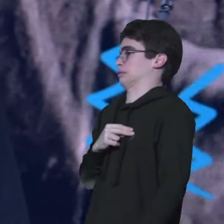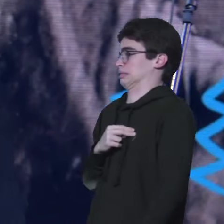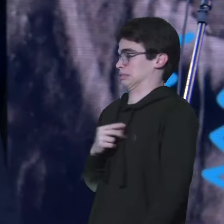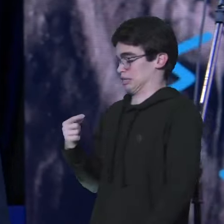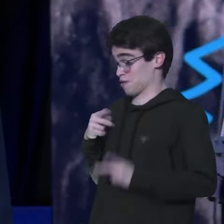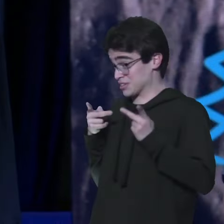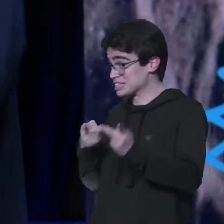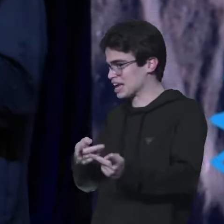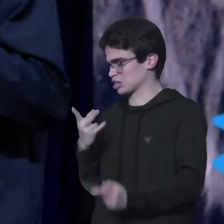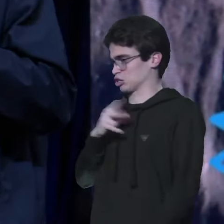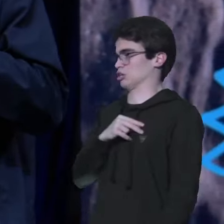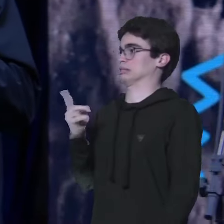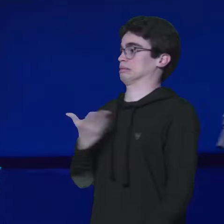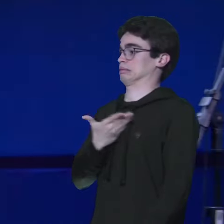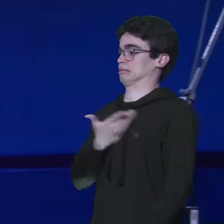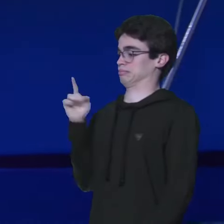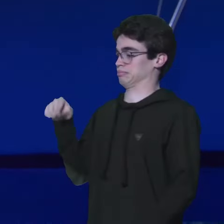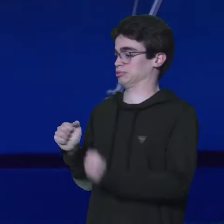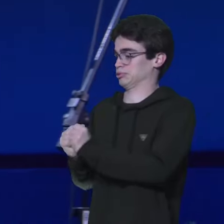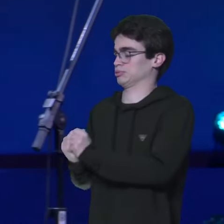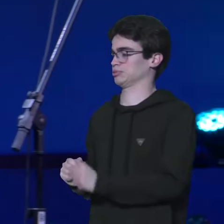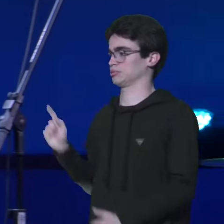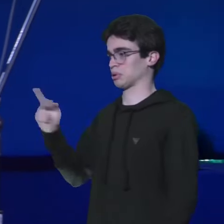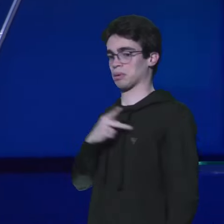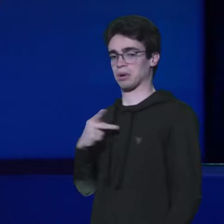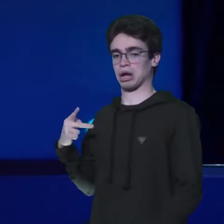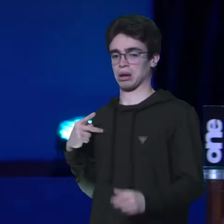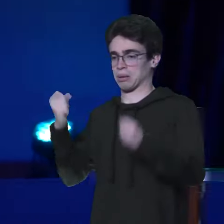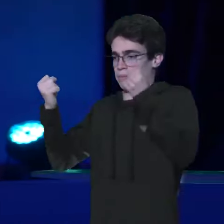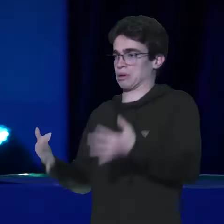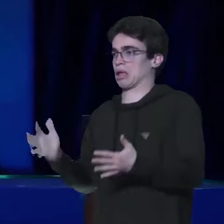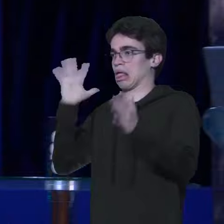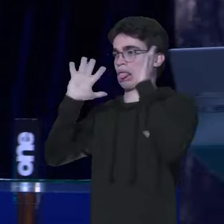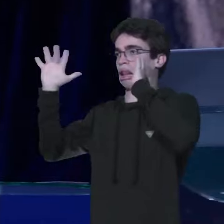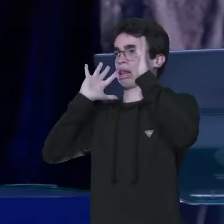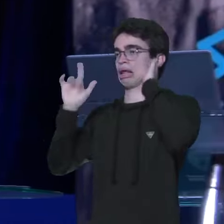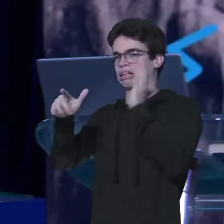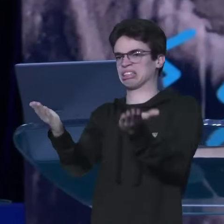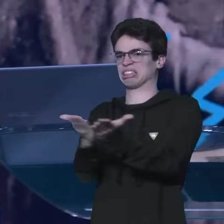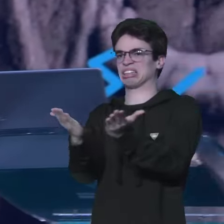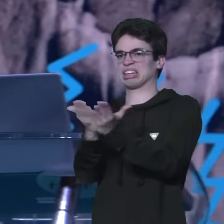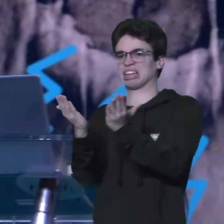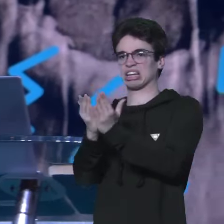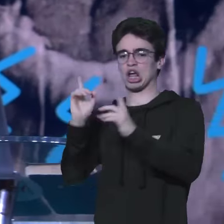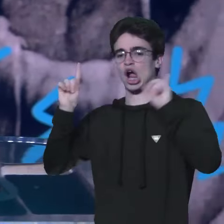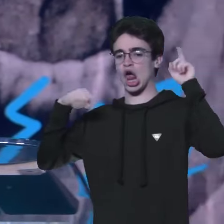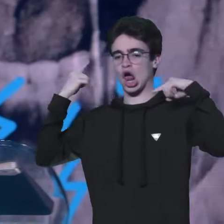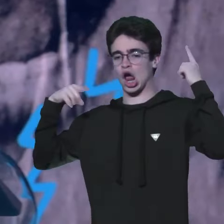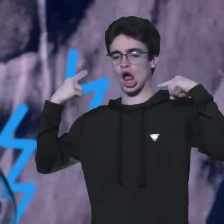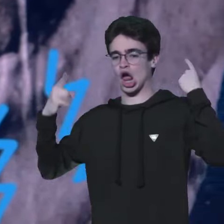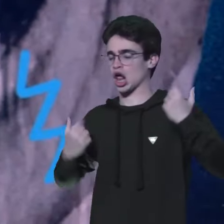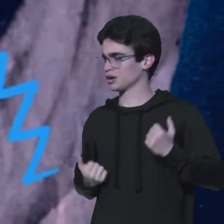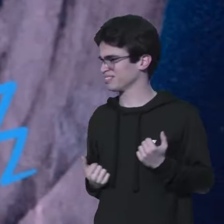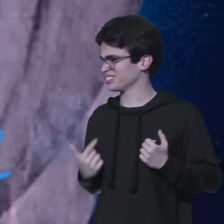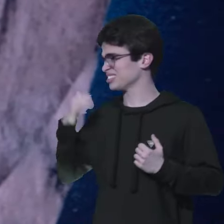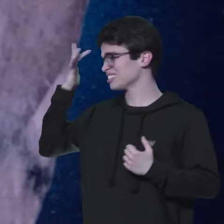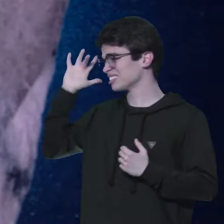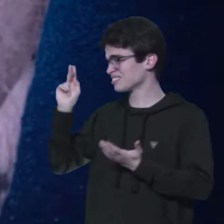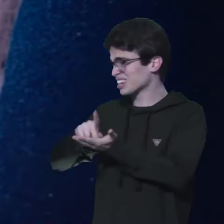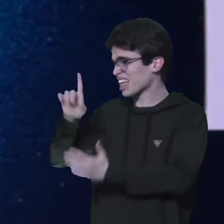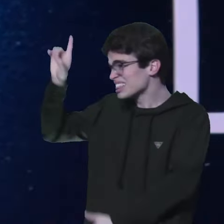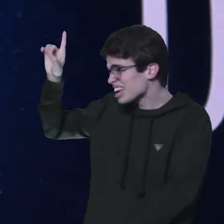trouxe. O pastor está começando a falar essas teorias de crente maluco. Não sei nem se Deus